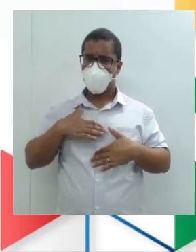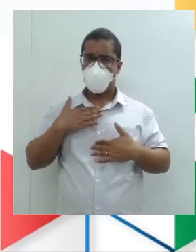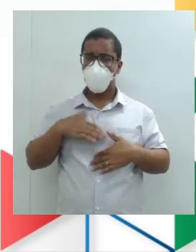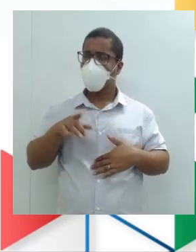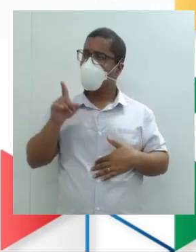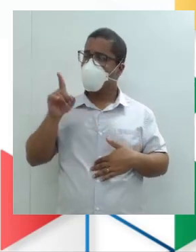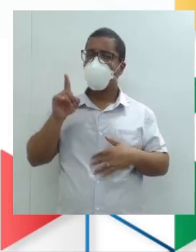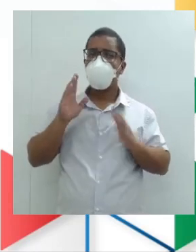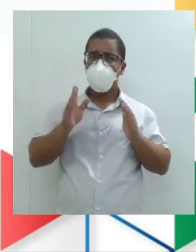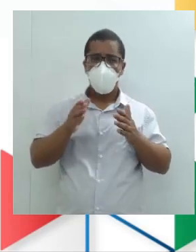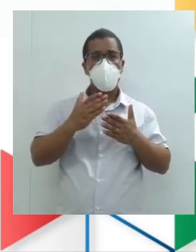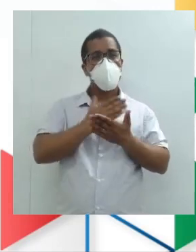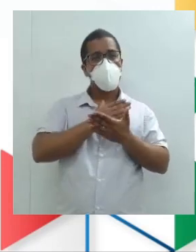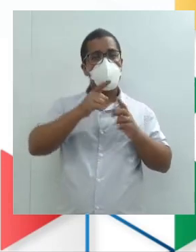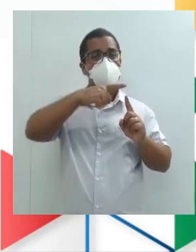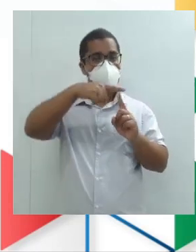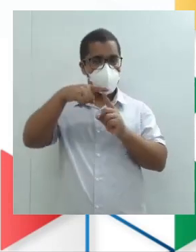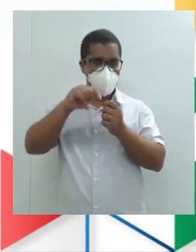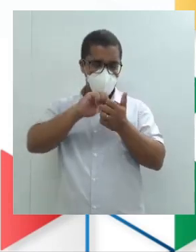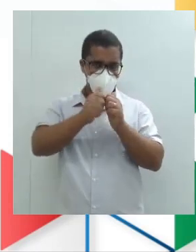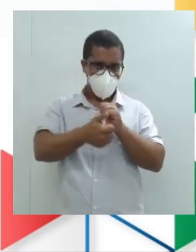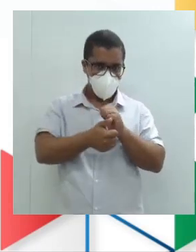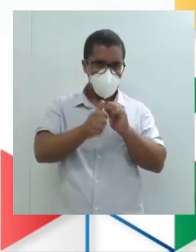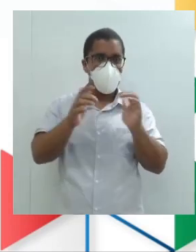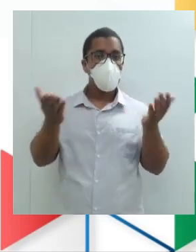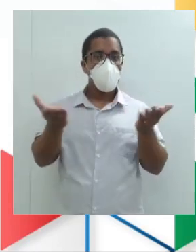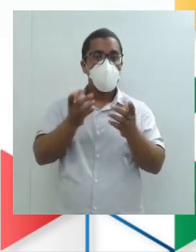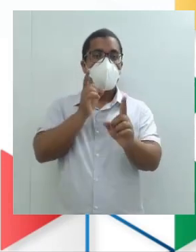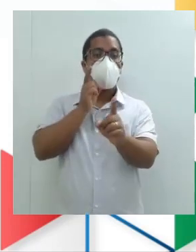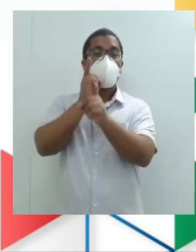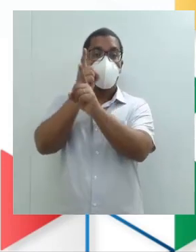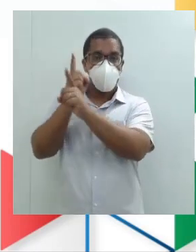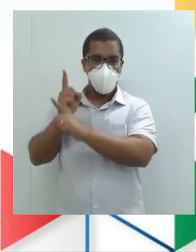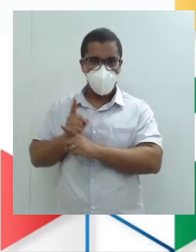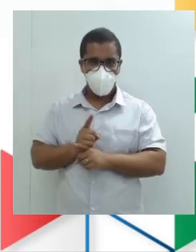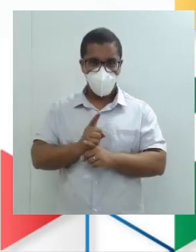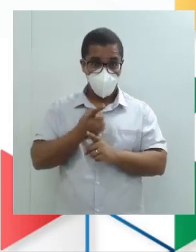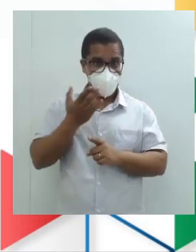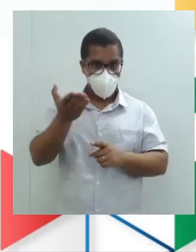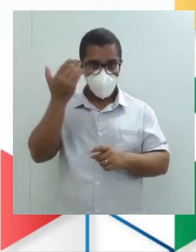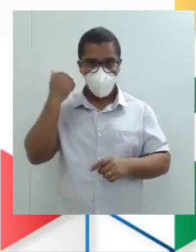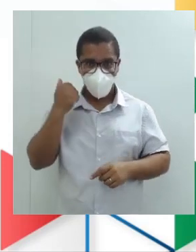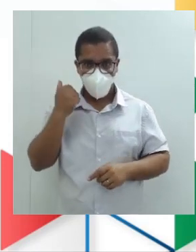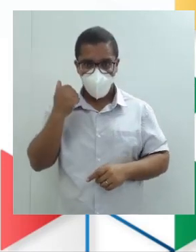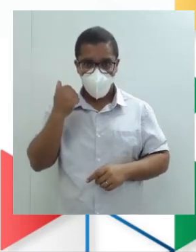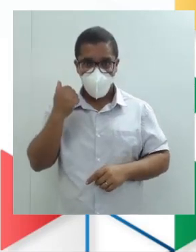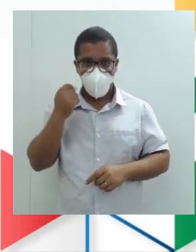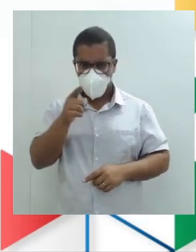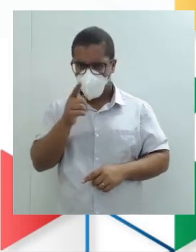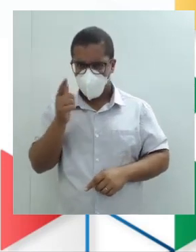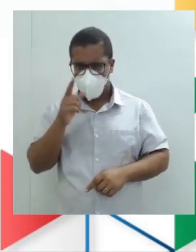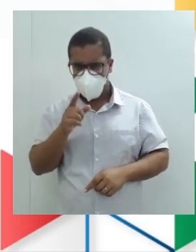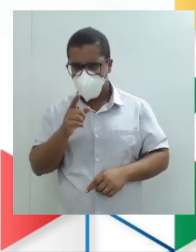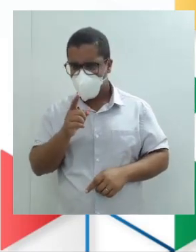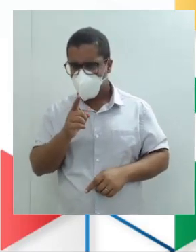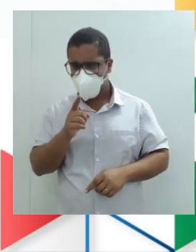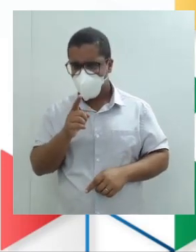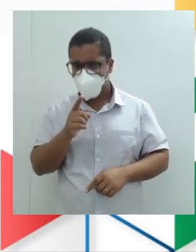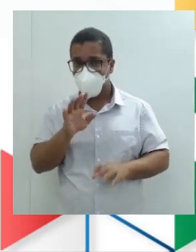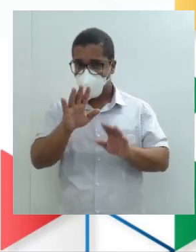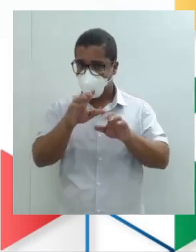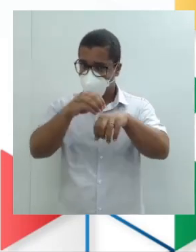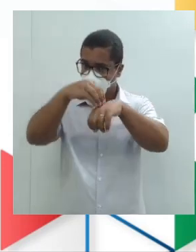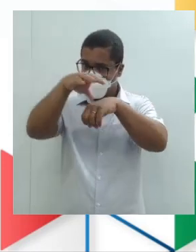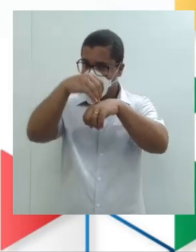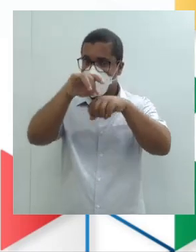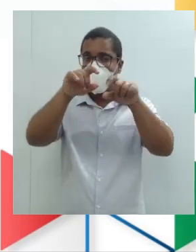Já que a gente viu alguns tipos de esportes, vamos lá encontrar eles no diagrama abaixo? Será que vocês conseguem? Vou dar uma dica,